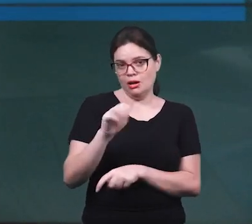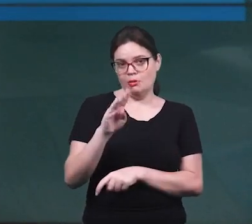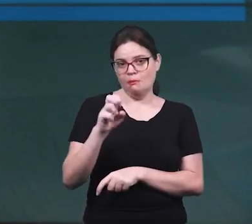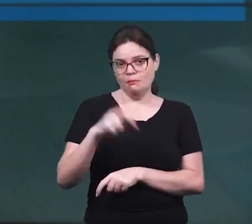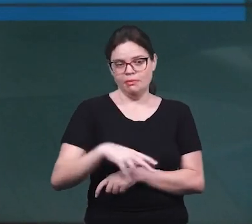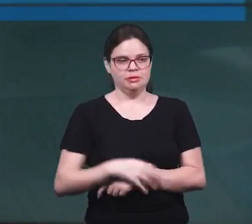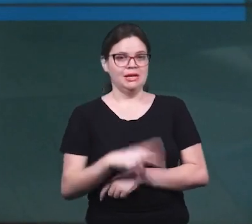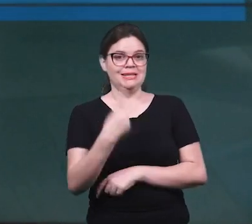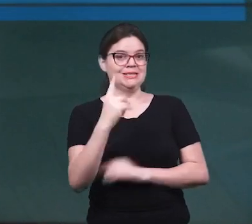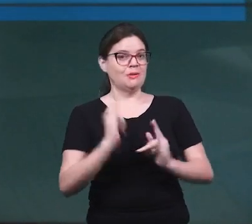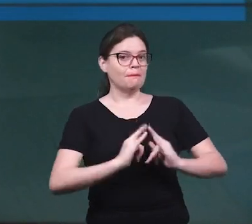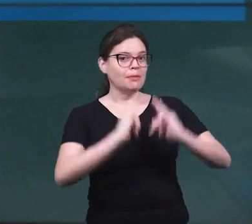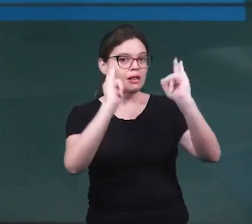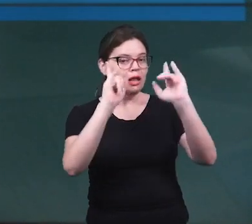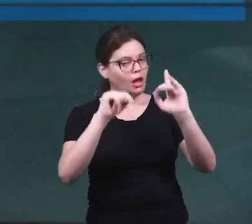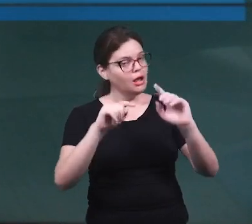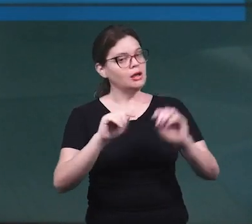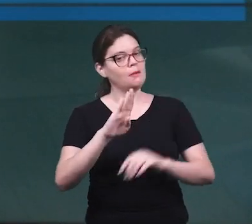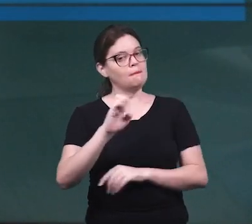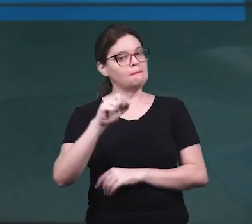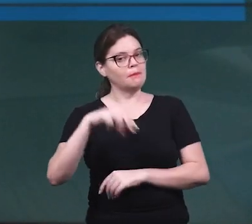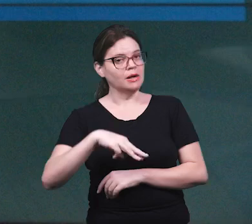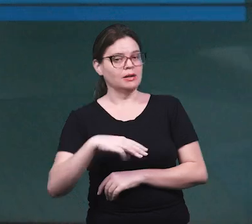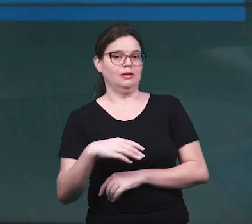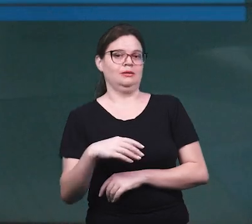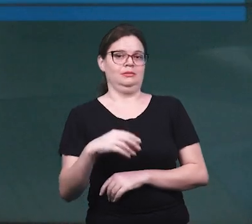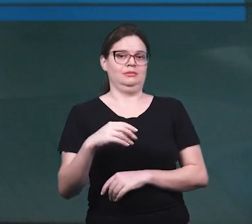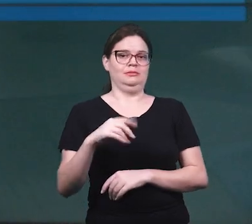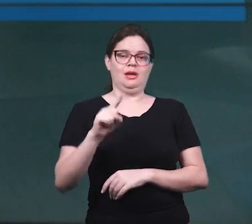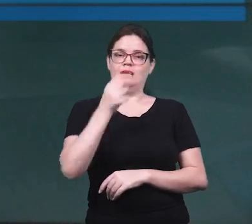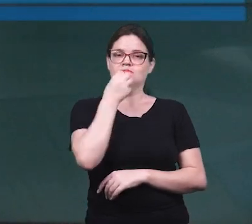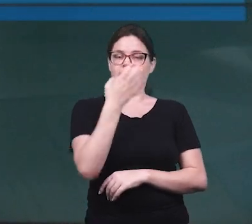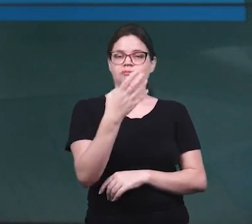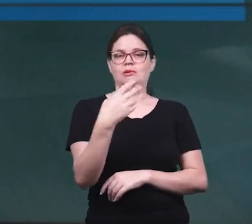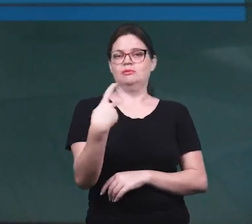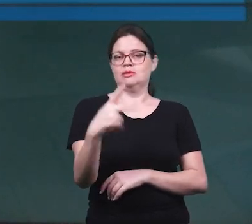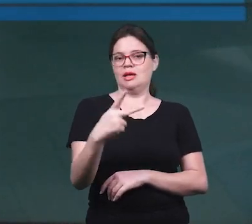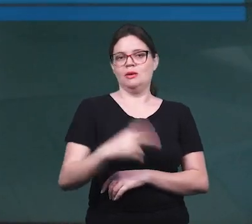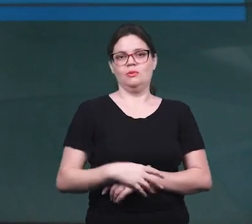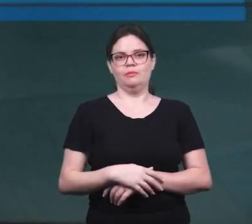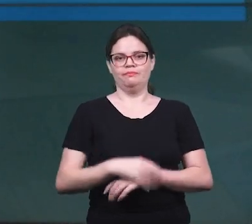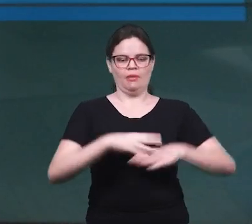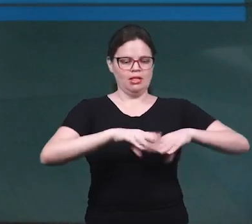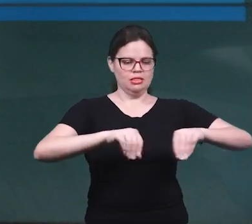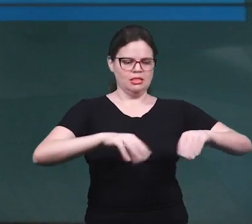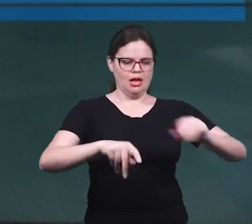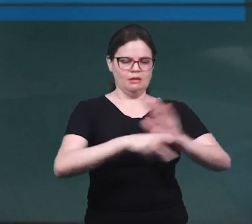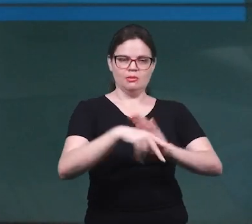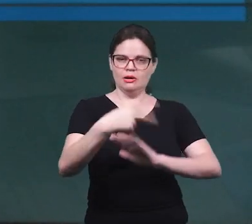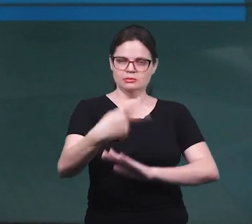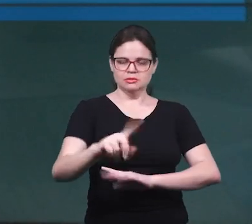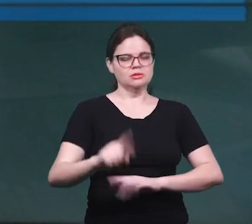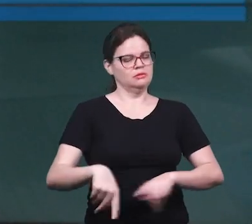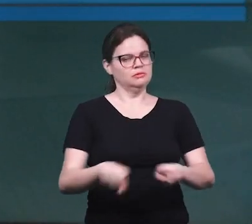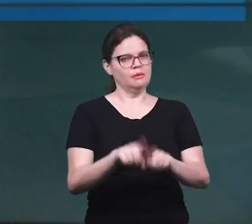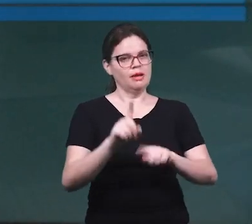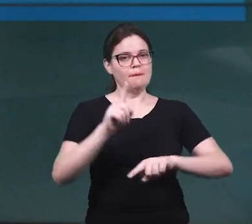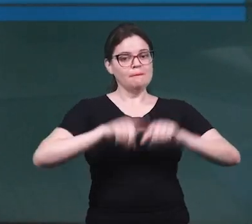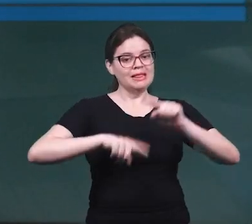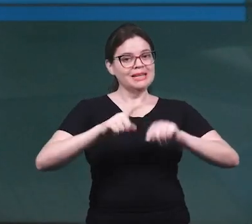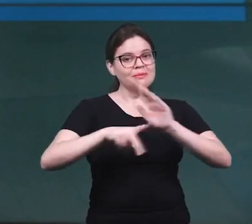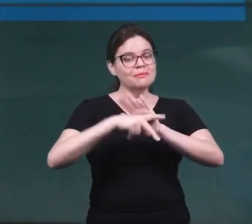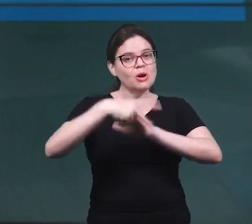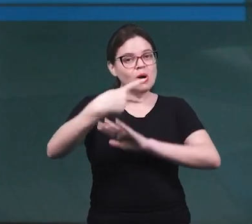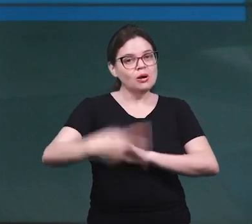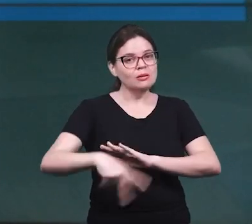seu apartamento é um bem, um terreno que você tenha é também um bem,